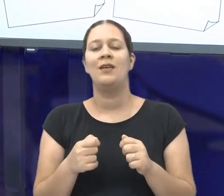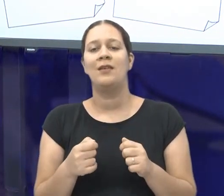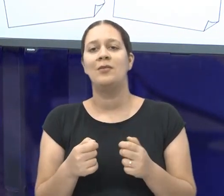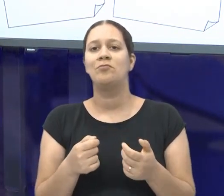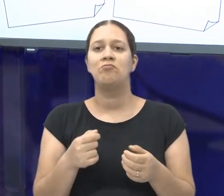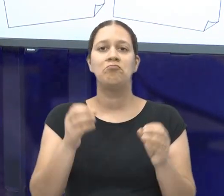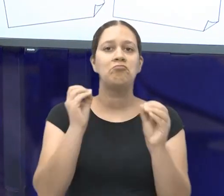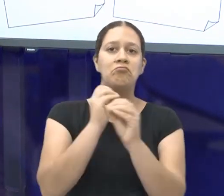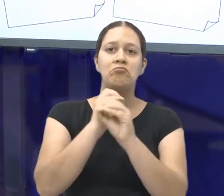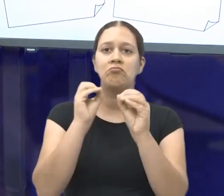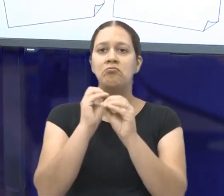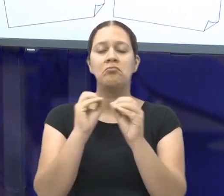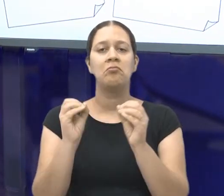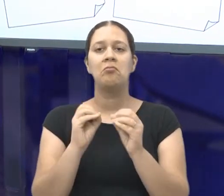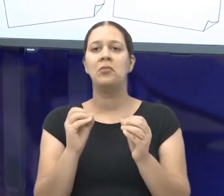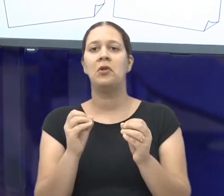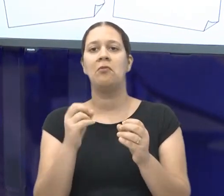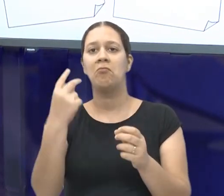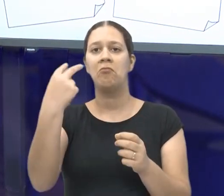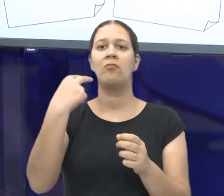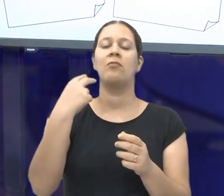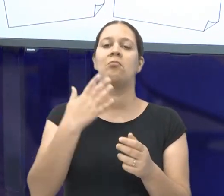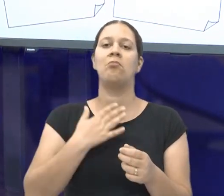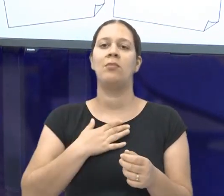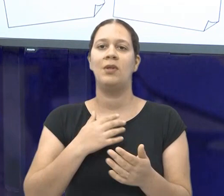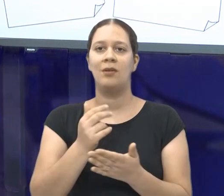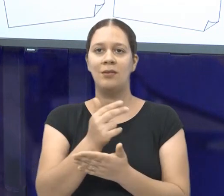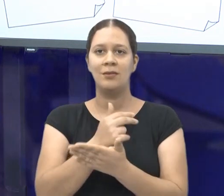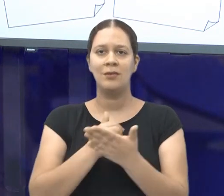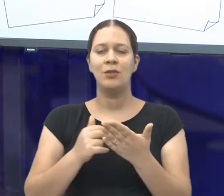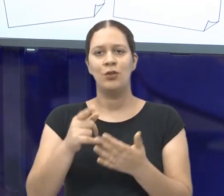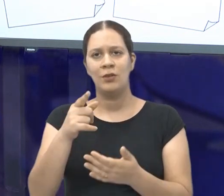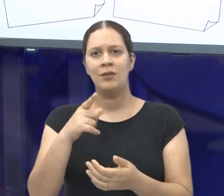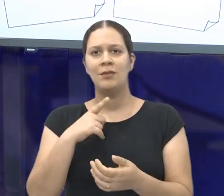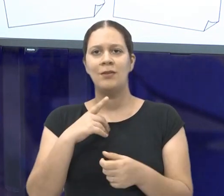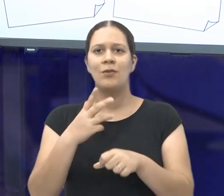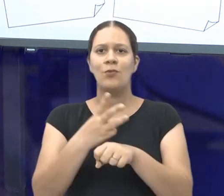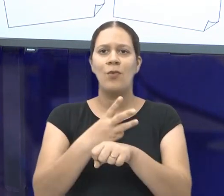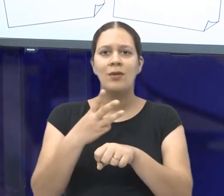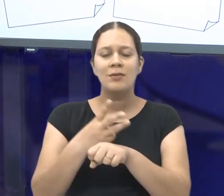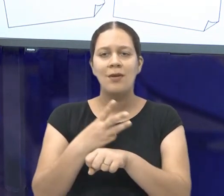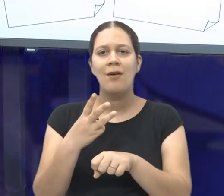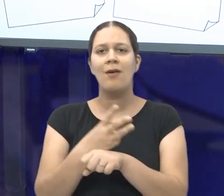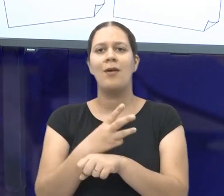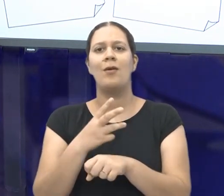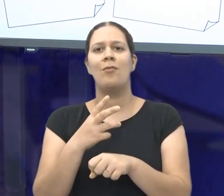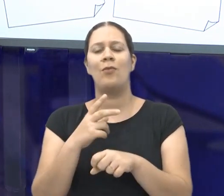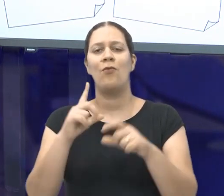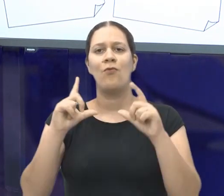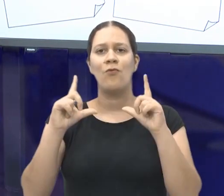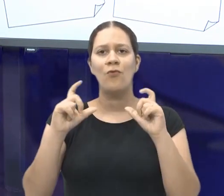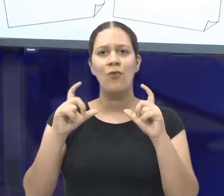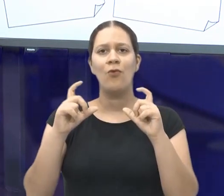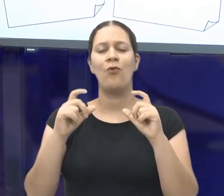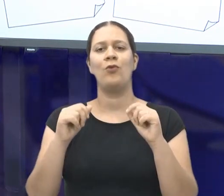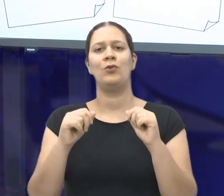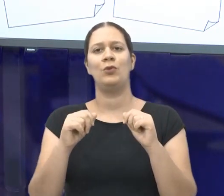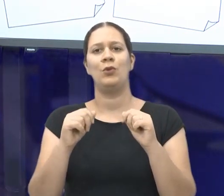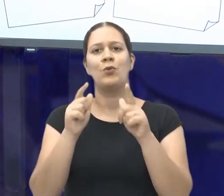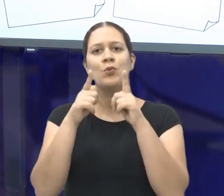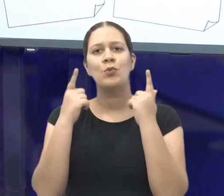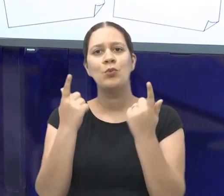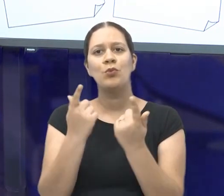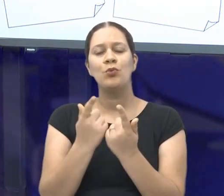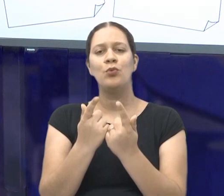ninguém vai ver meus desenhos. Vai sim. Você pode, se tem um WhatsApp, por exemplo, tirar foto e mandar para o grupo da tua